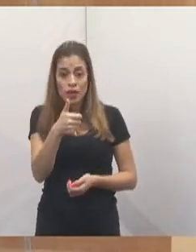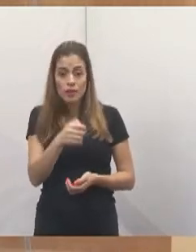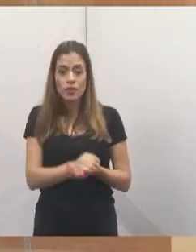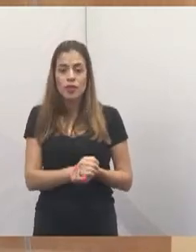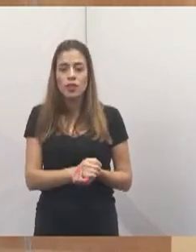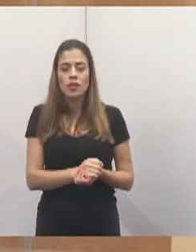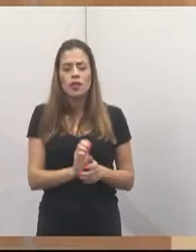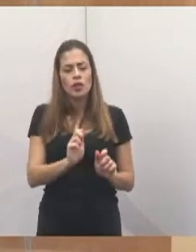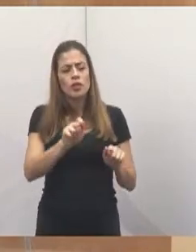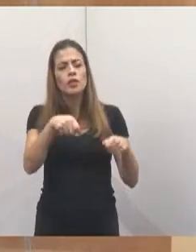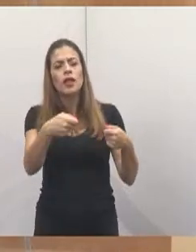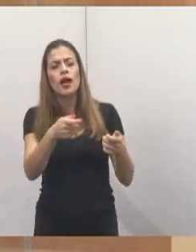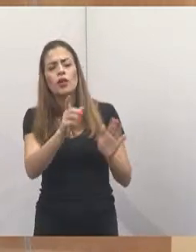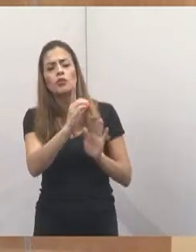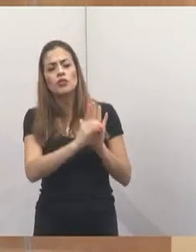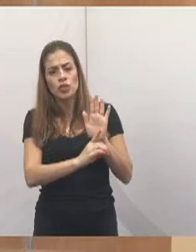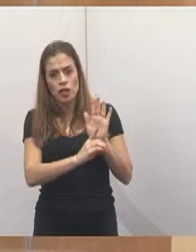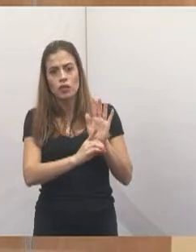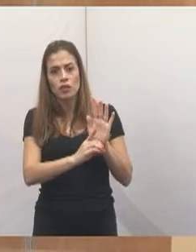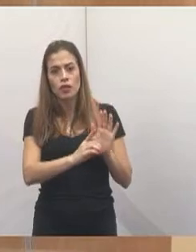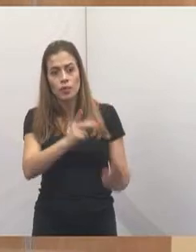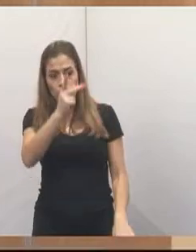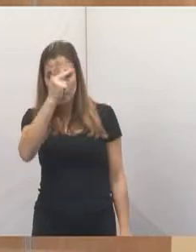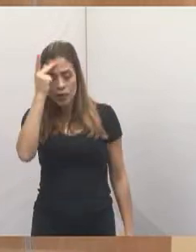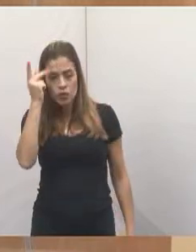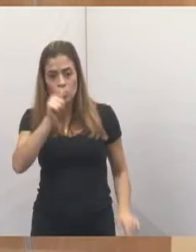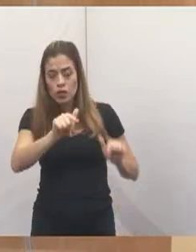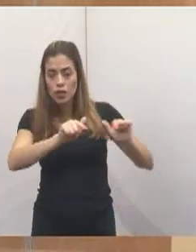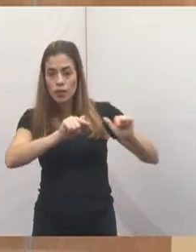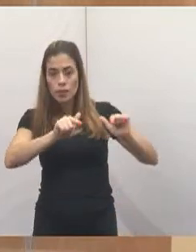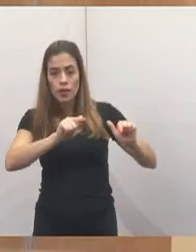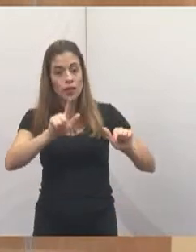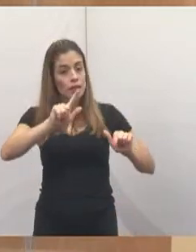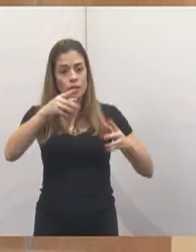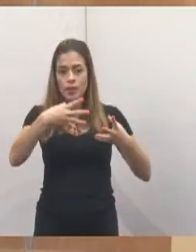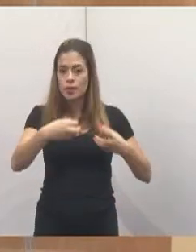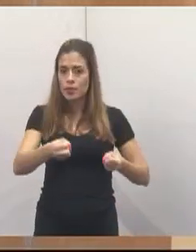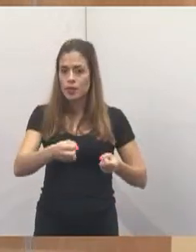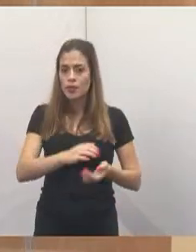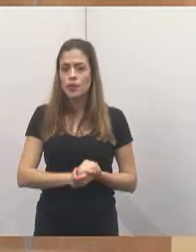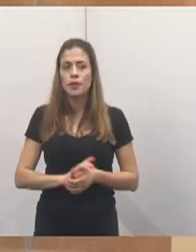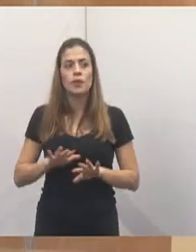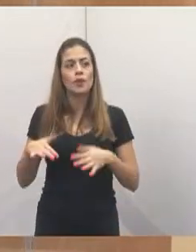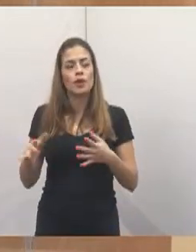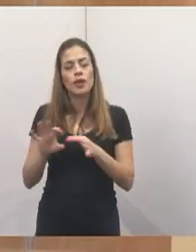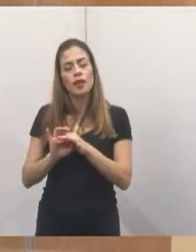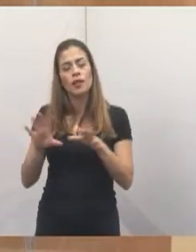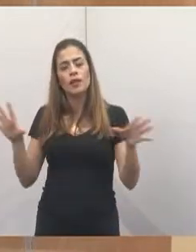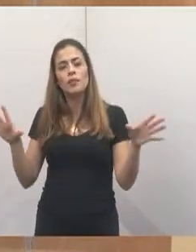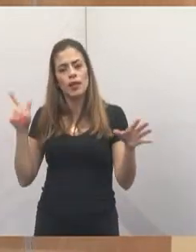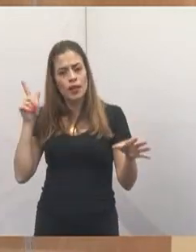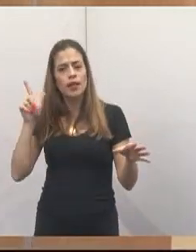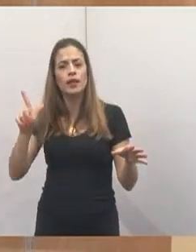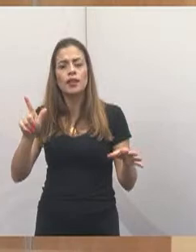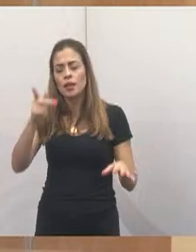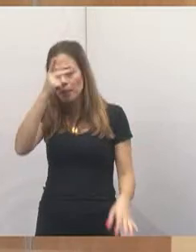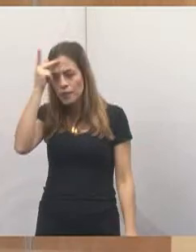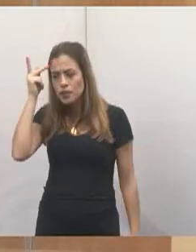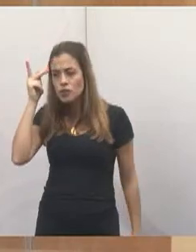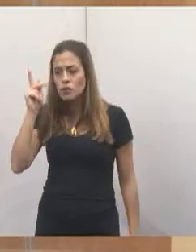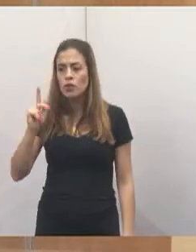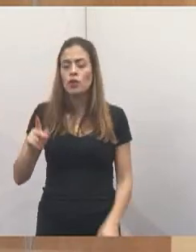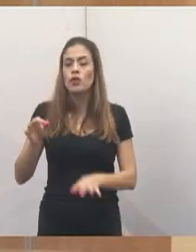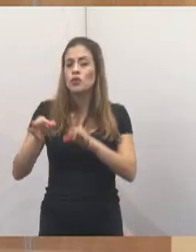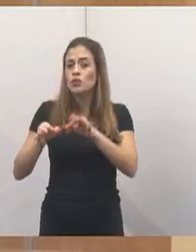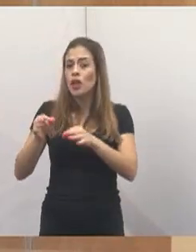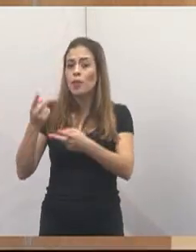não recebeu, quando você garante o direito do patrão que injustamente está sendo cobrado, quando você garante a liberdade de um cidadão quando ele está